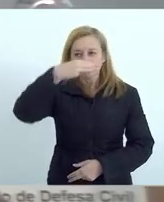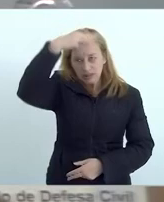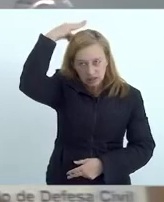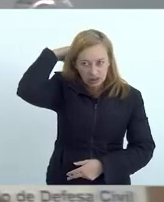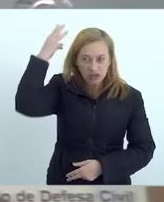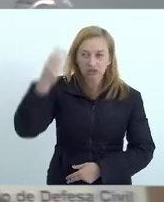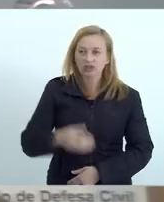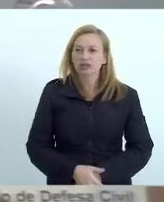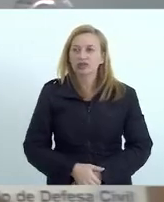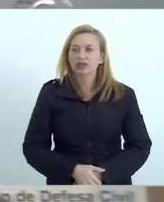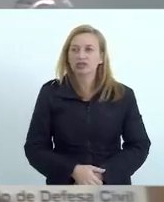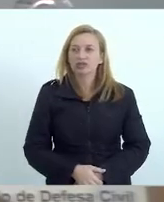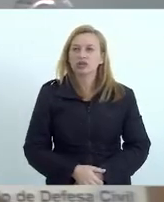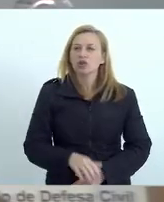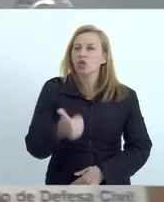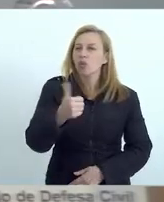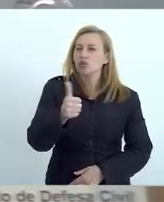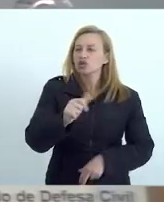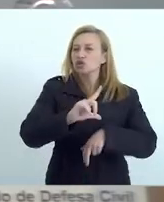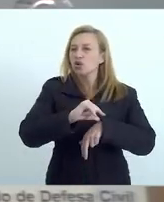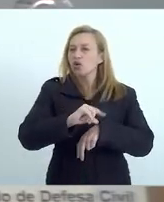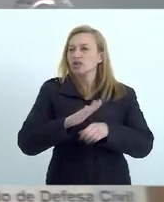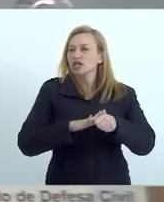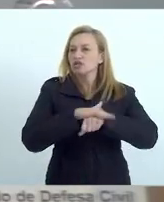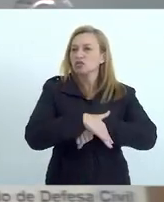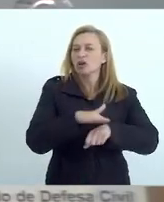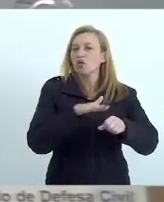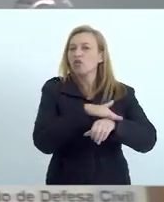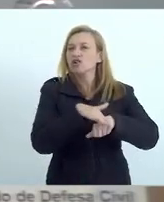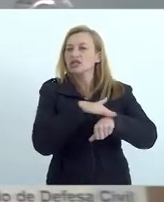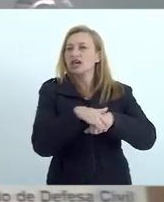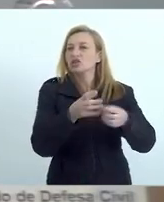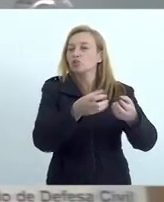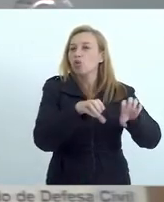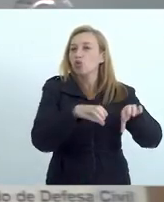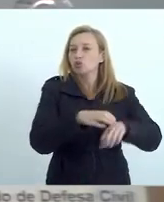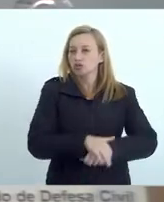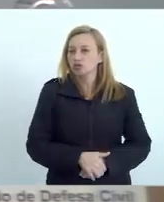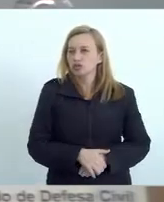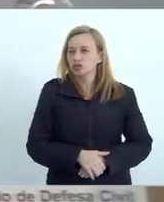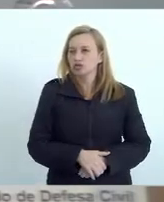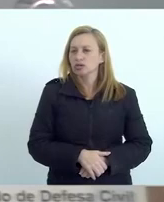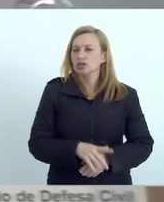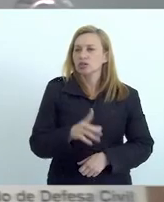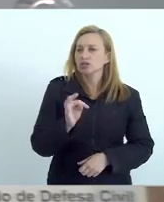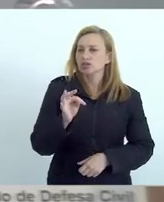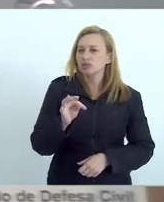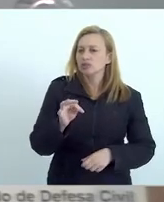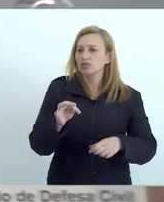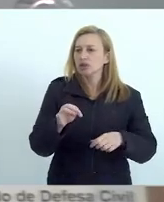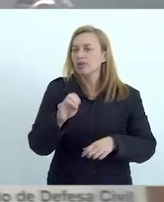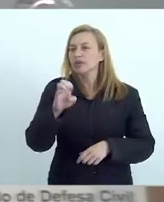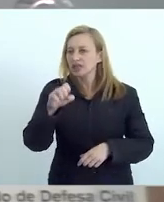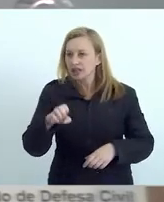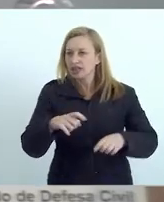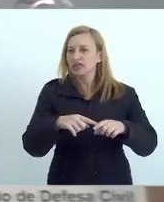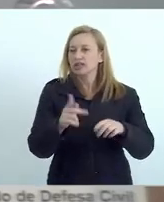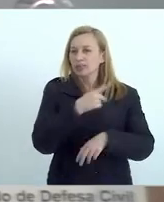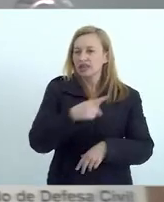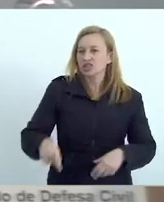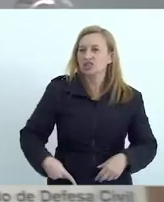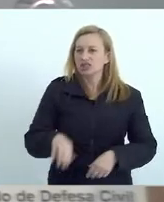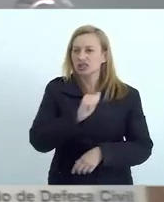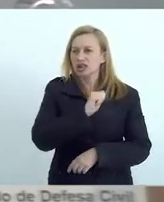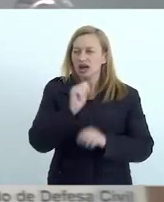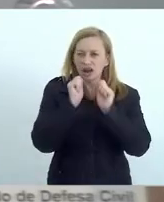Pacheco fui chamado 11 horas da noite para falar sobre concurso no gabinete da presidência da presidência